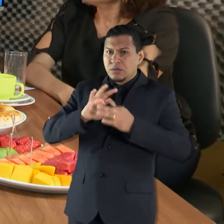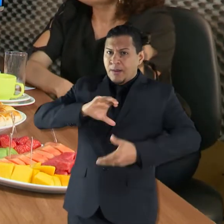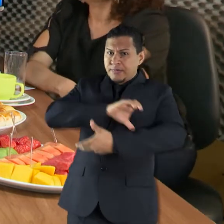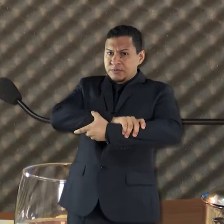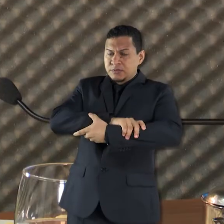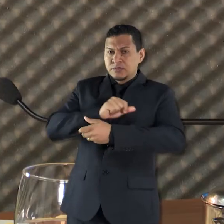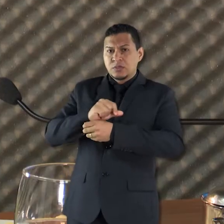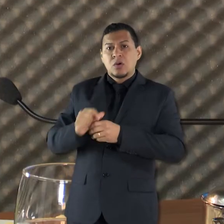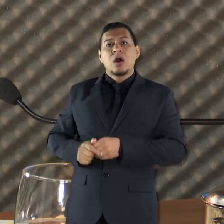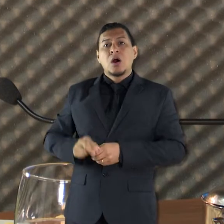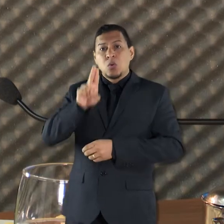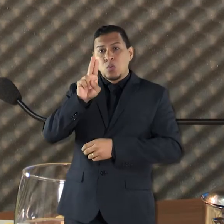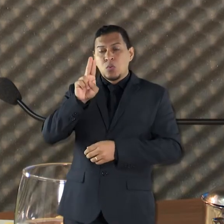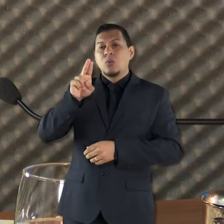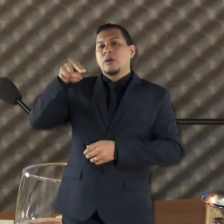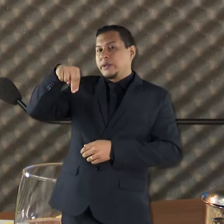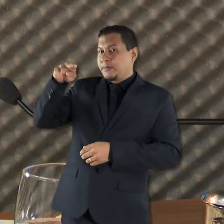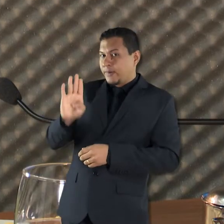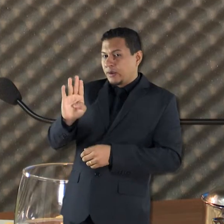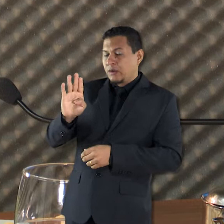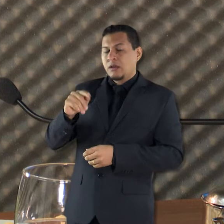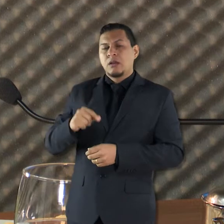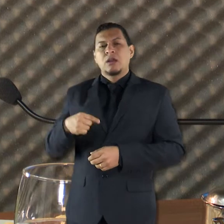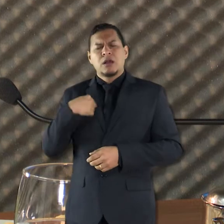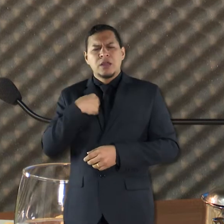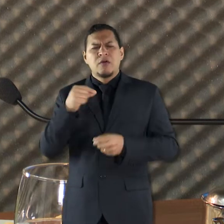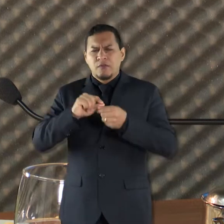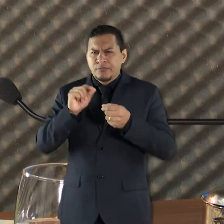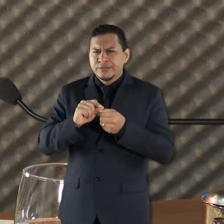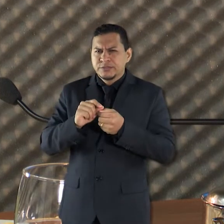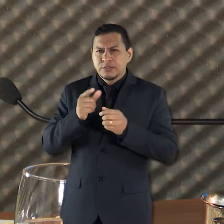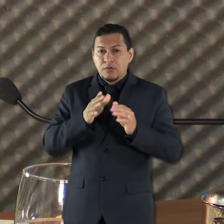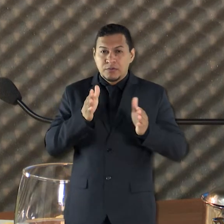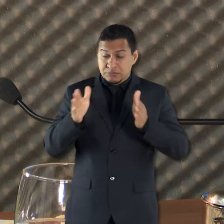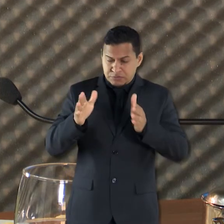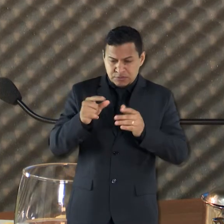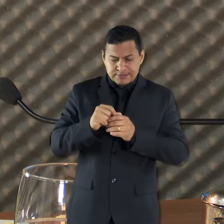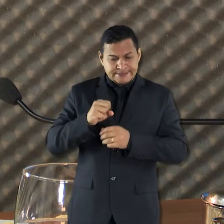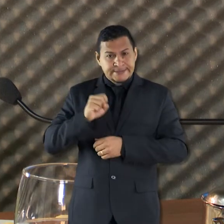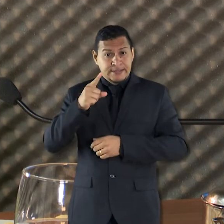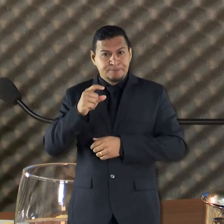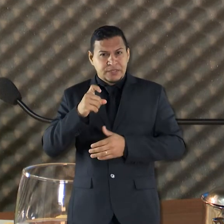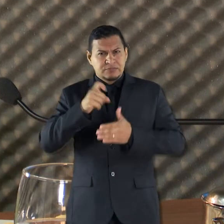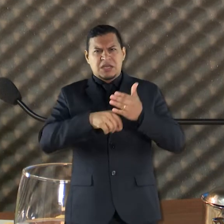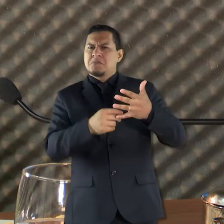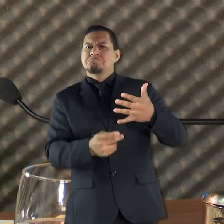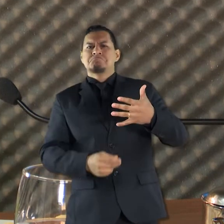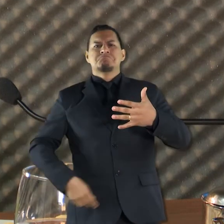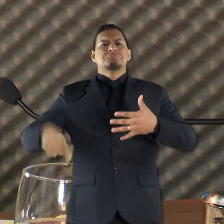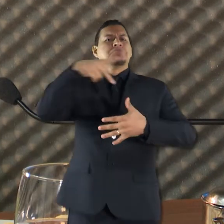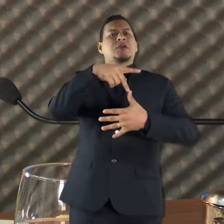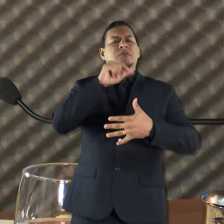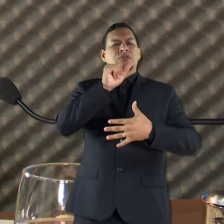Universidade de Brasília, muito bom em relações internacionais. Aí eu fiz, quando eu estava na seleção, aquele negócio de cabeça de concurso,